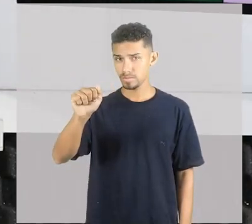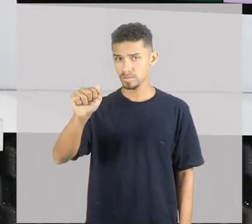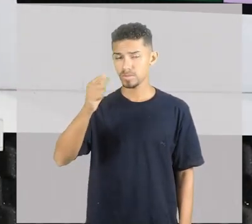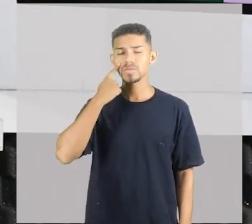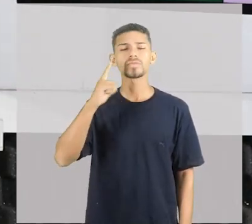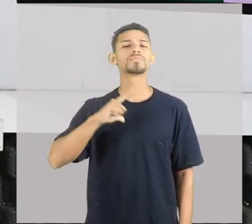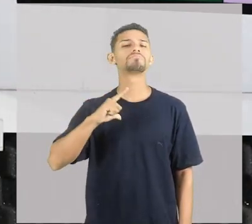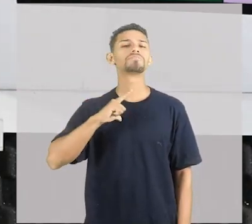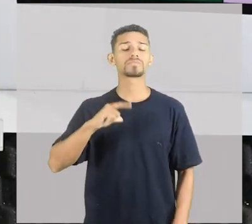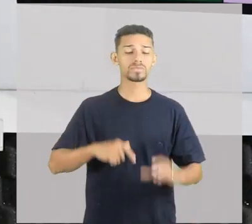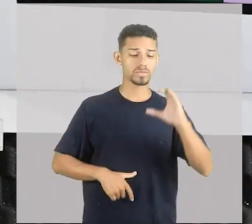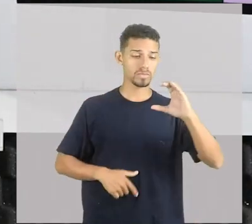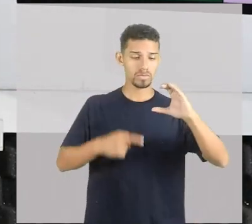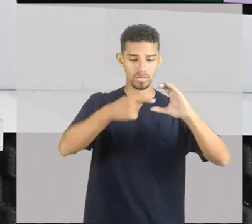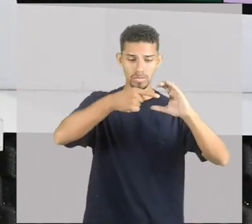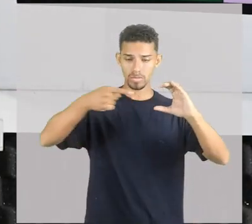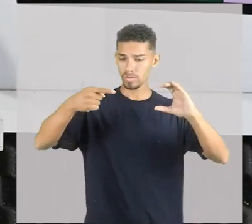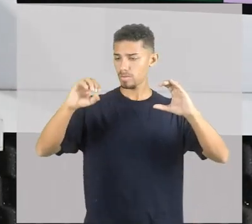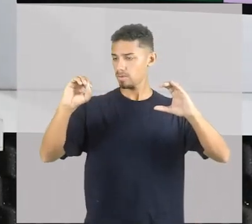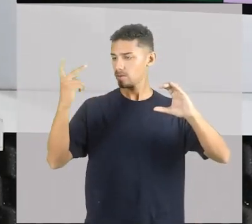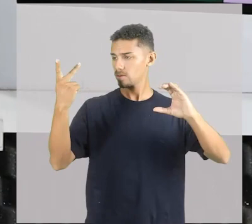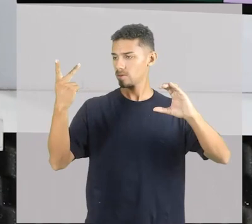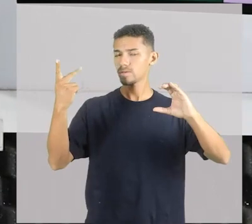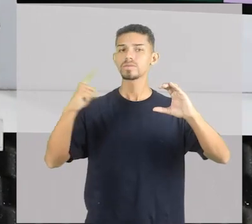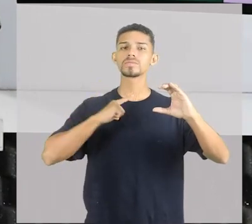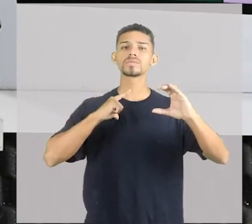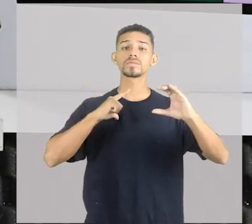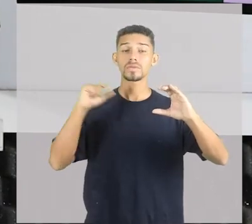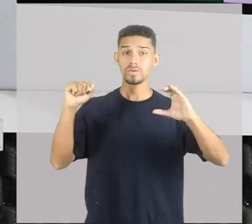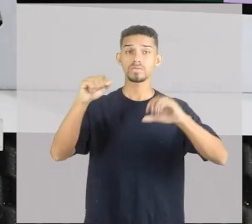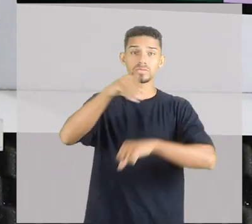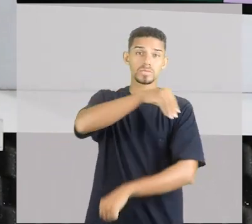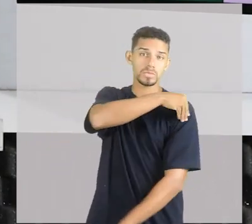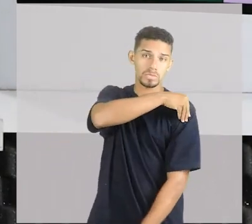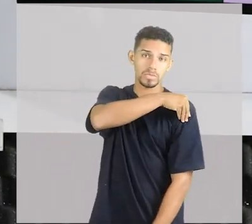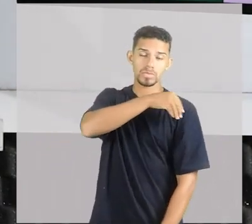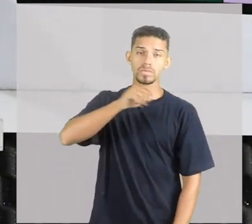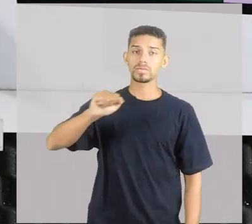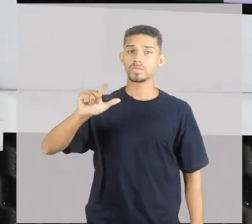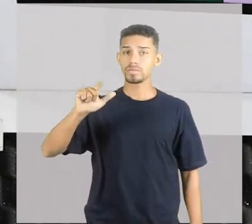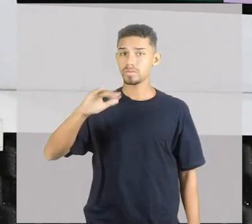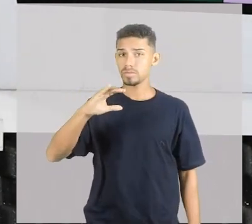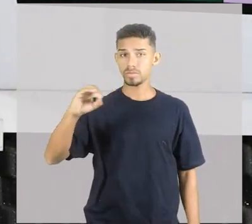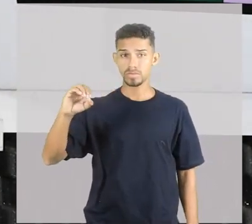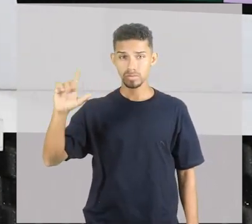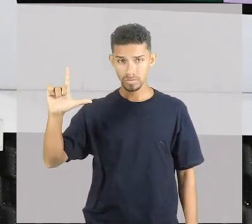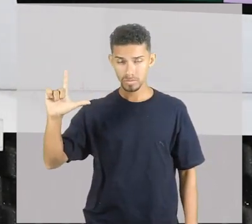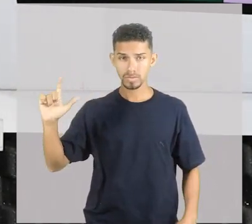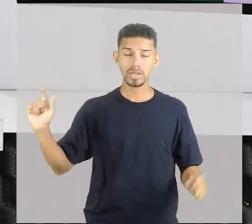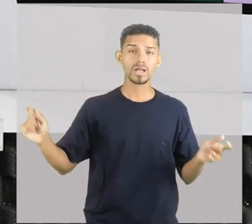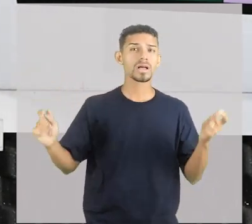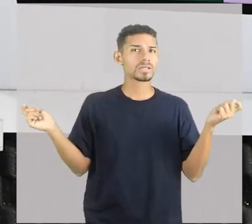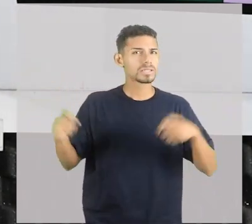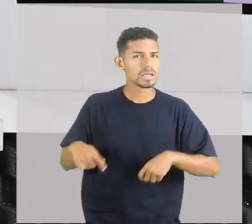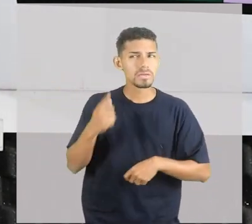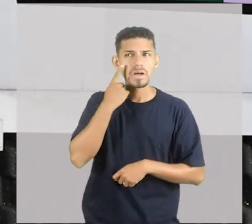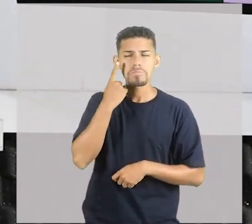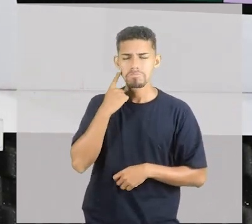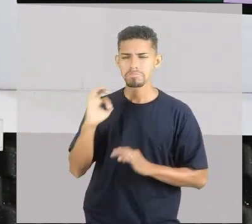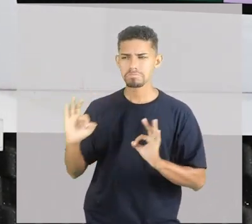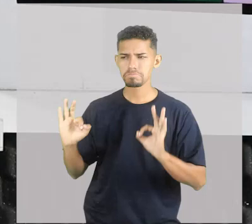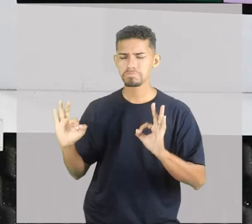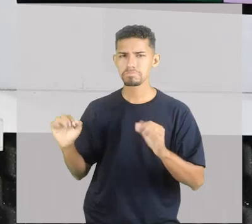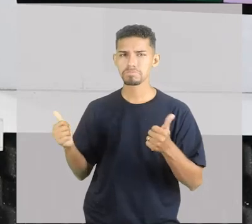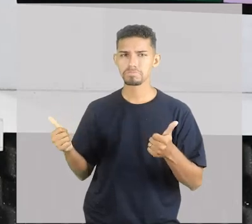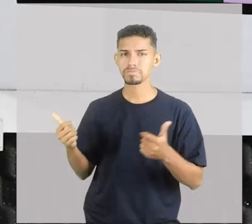num carbono saturado, eu tenho álcool. Bacana? E o álcool, ele tem uma coisa muito, muito massa. Ele tem